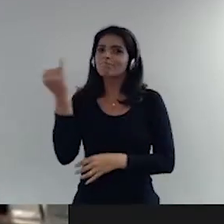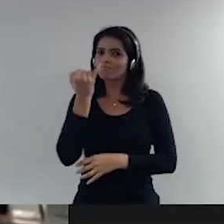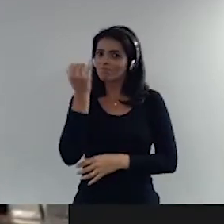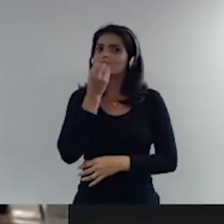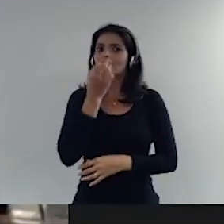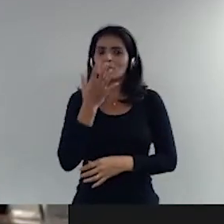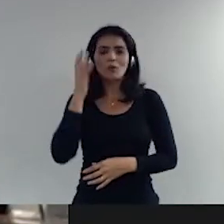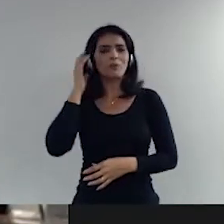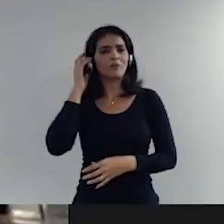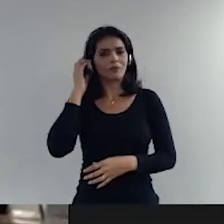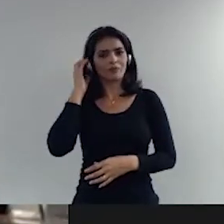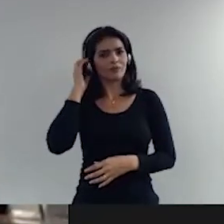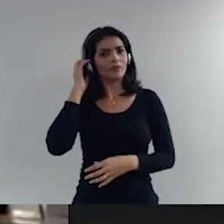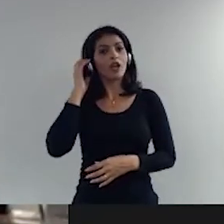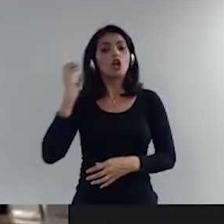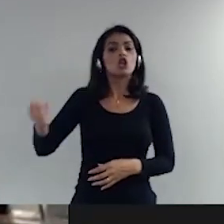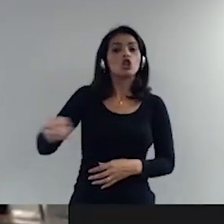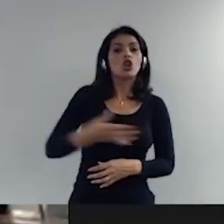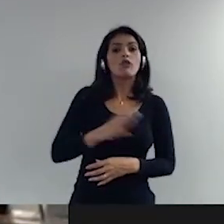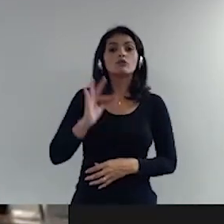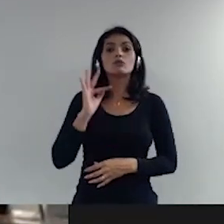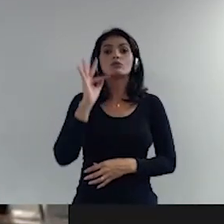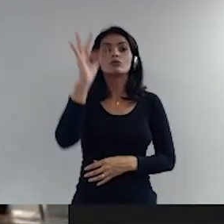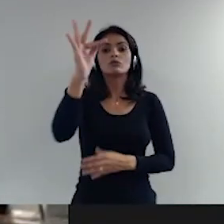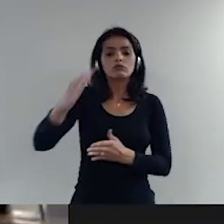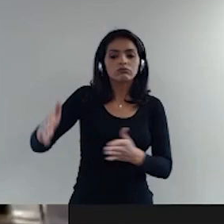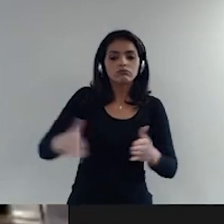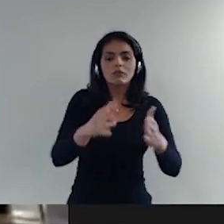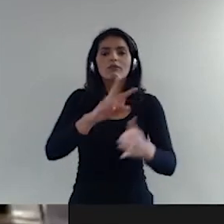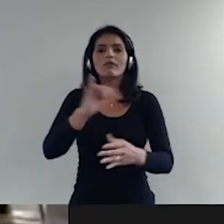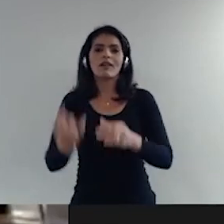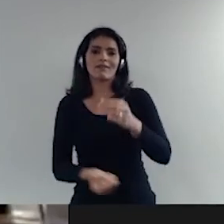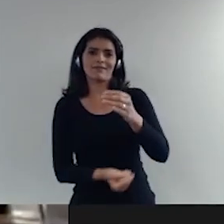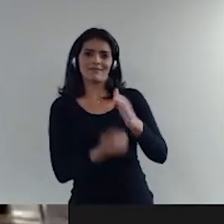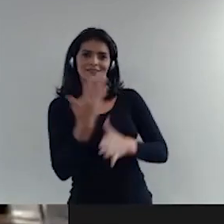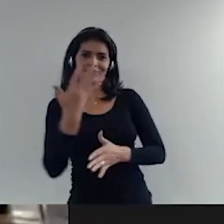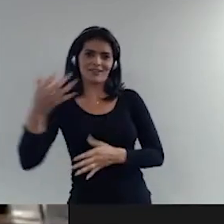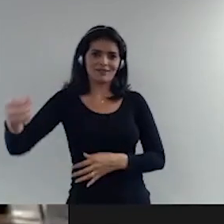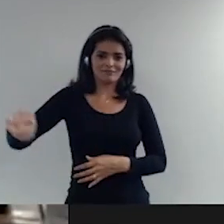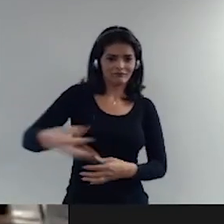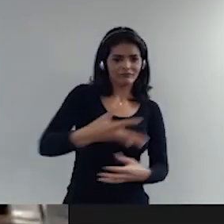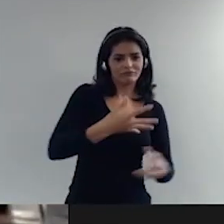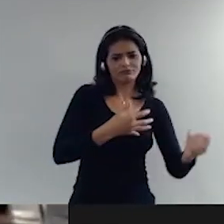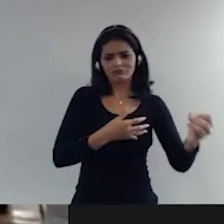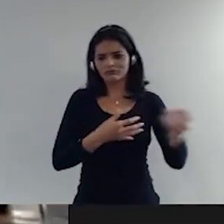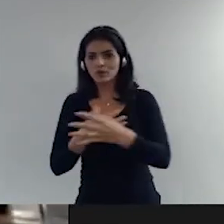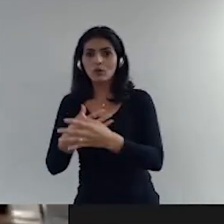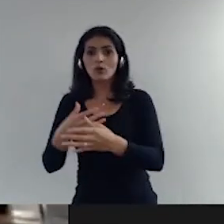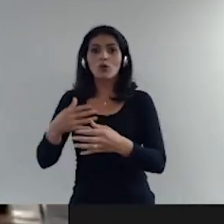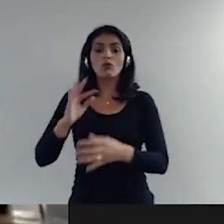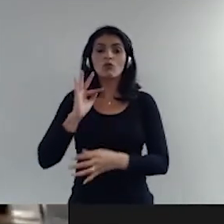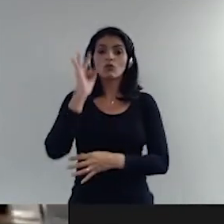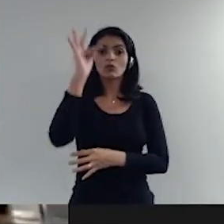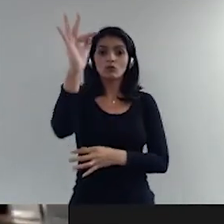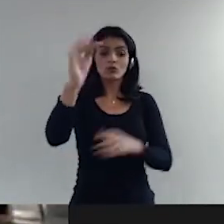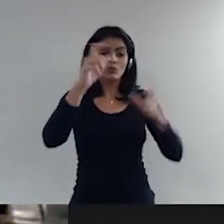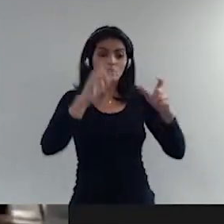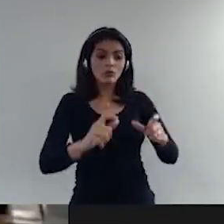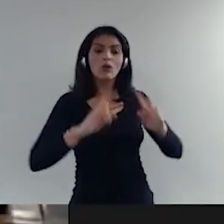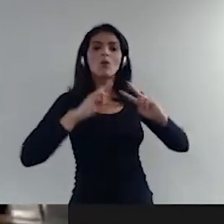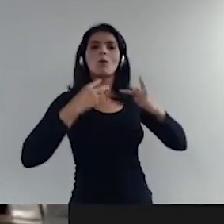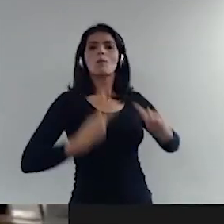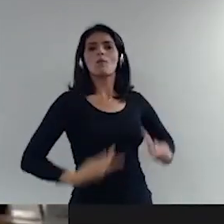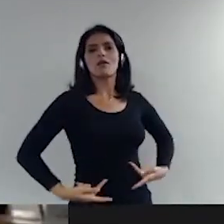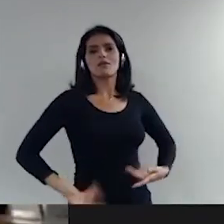Novos horizontes vão surgir. Um horizonte em que haja lugar para o humanismo